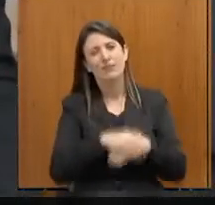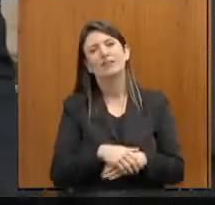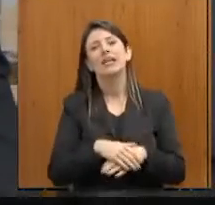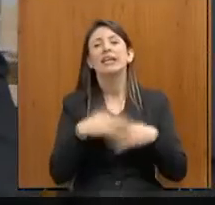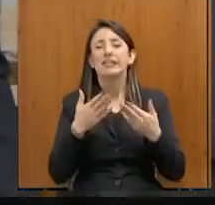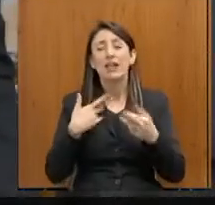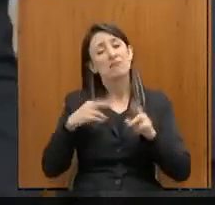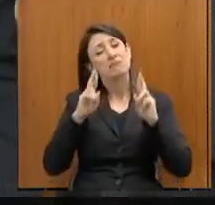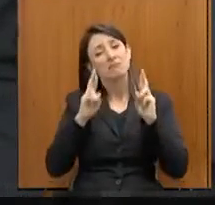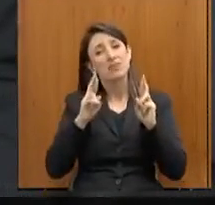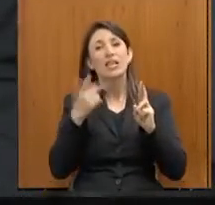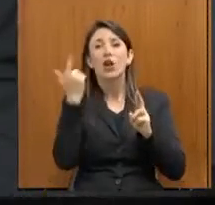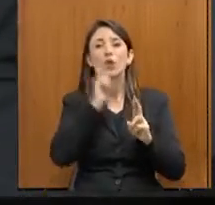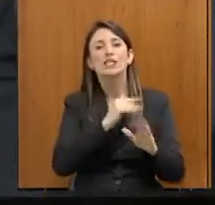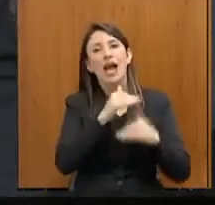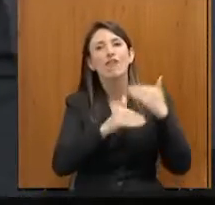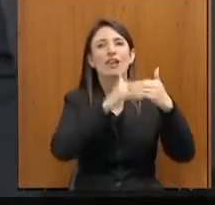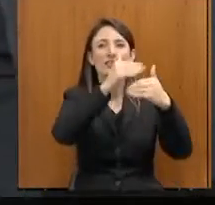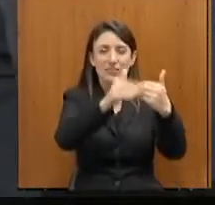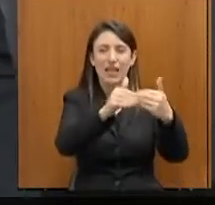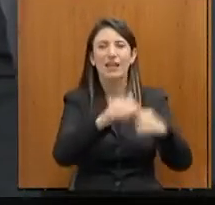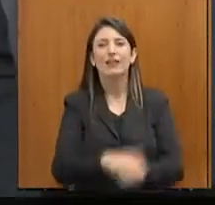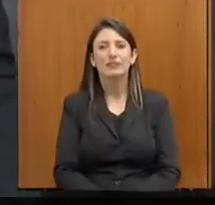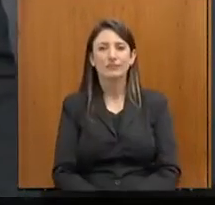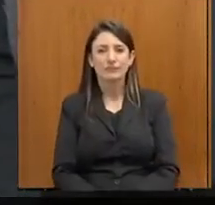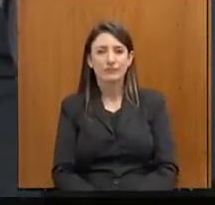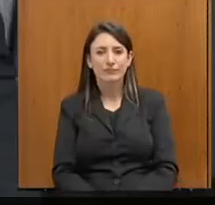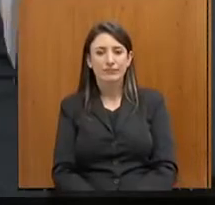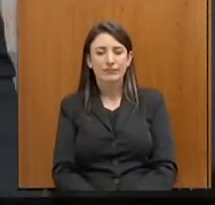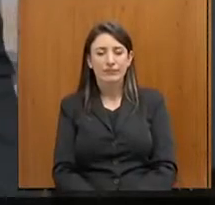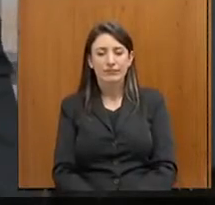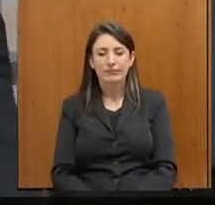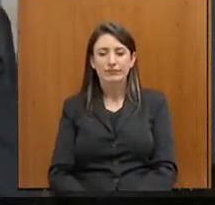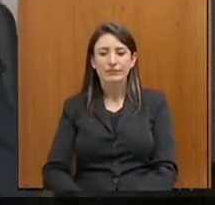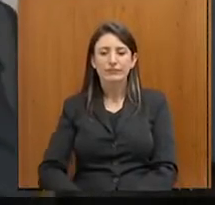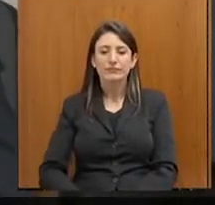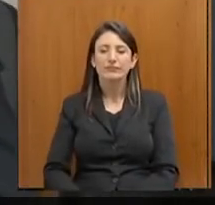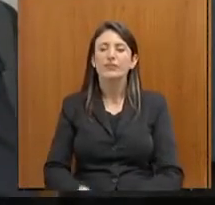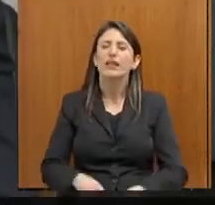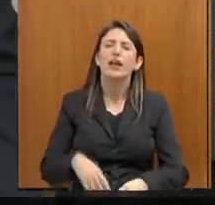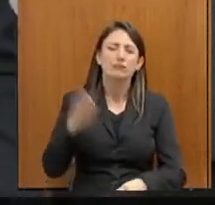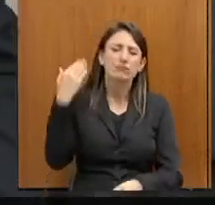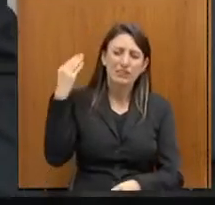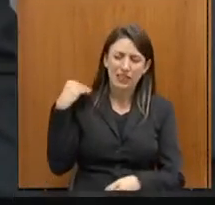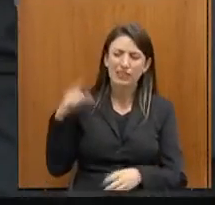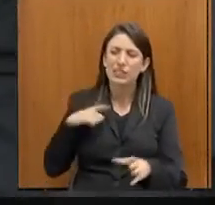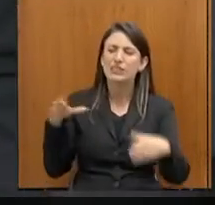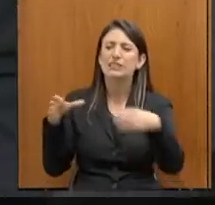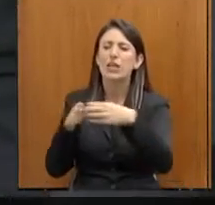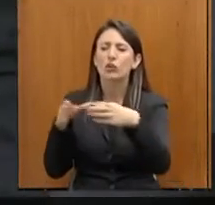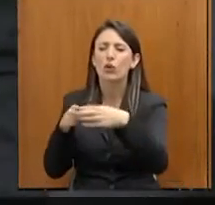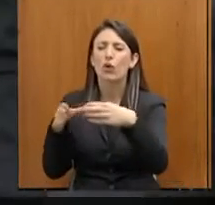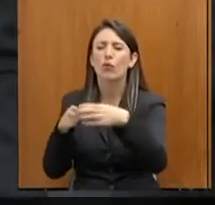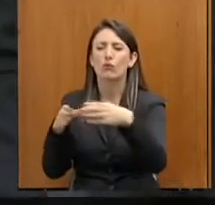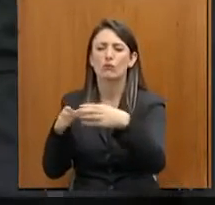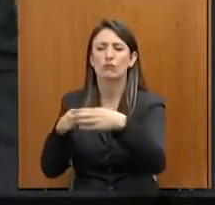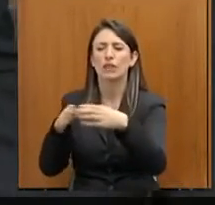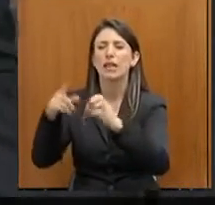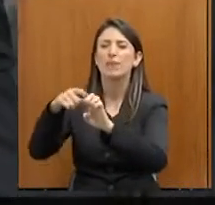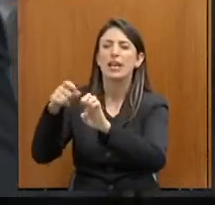que a gente consiga é isso eu recebi um setor de empreendedores esses dias que estavam